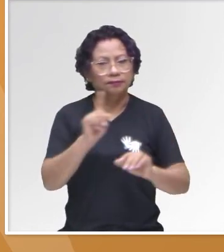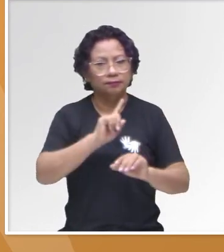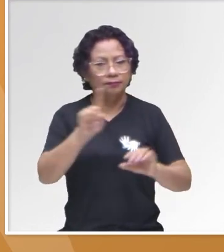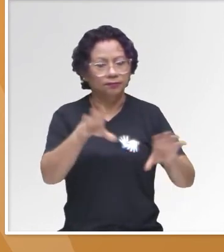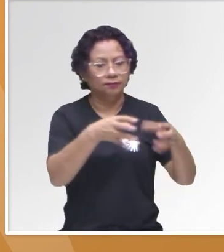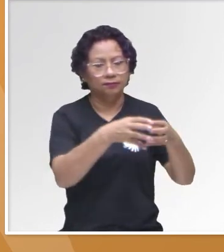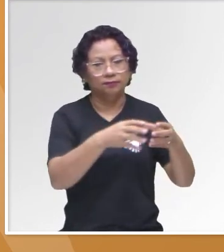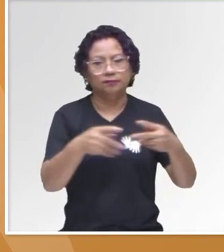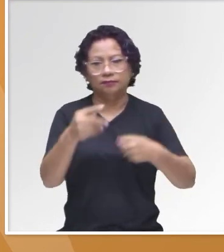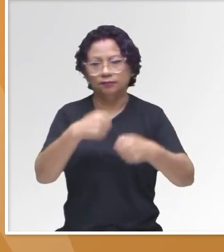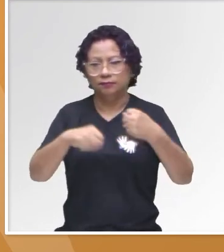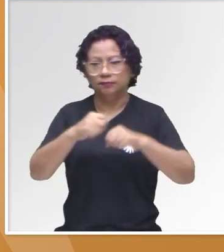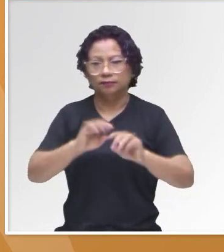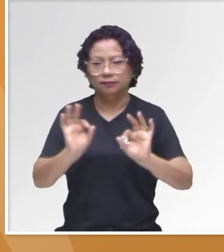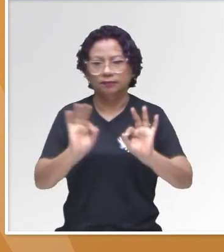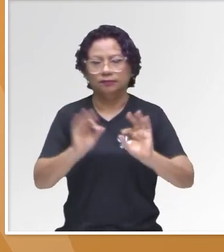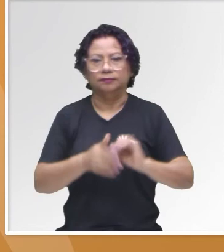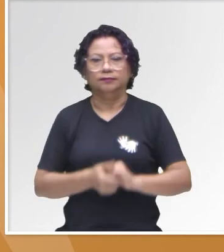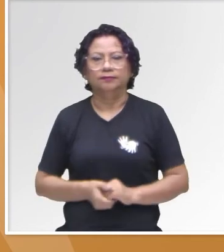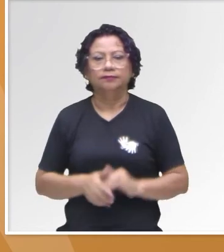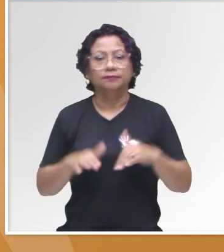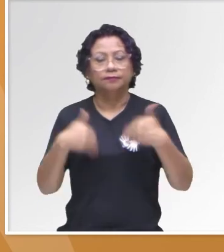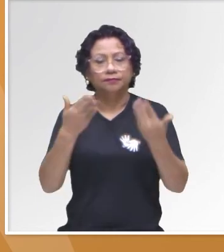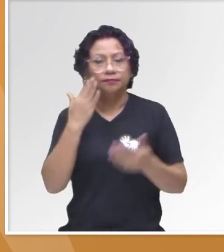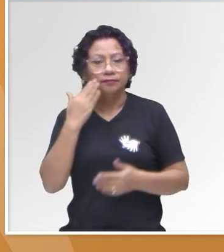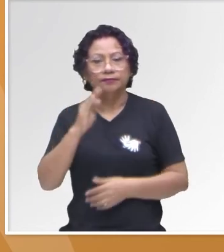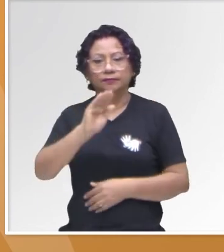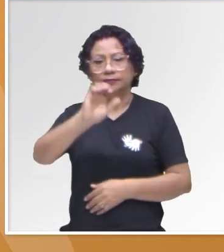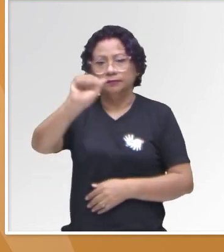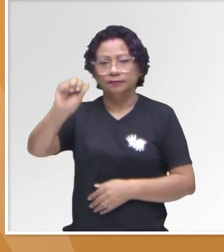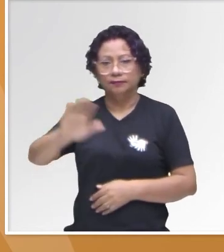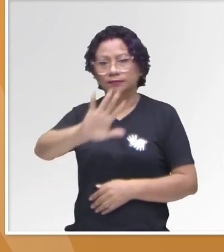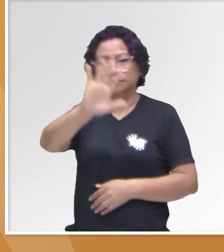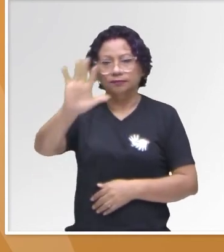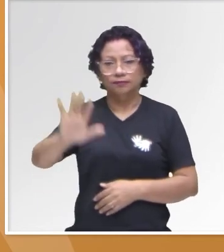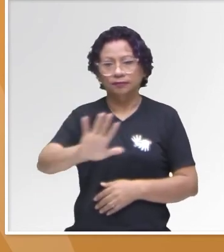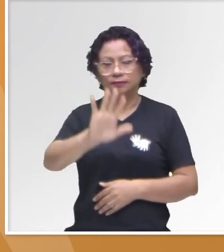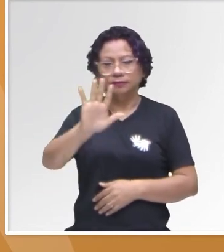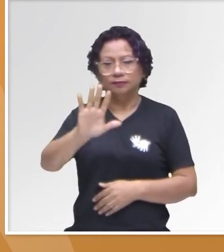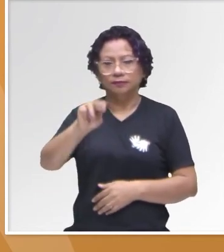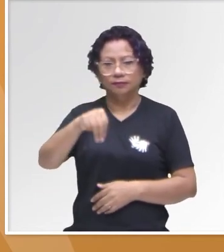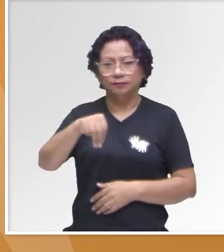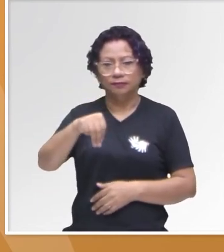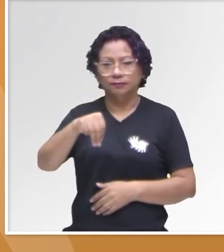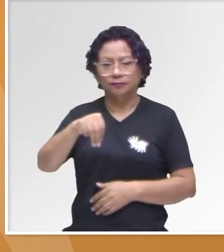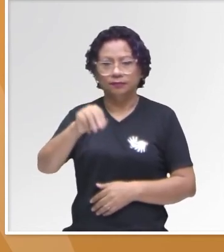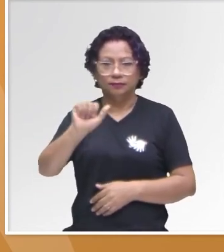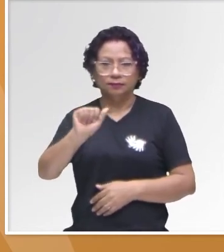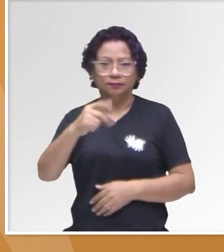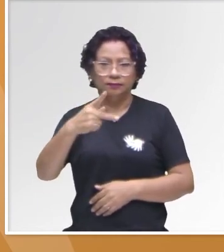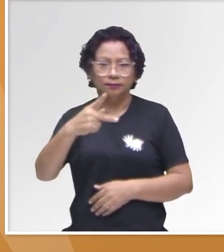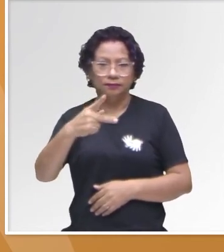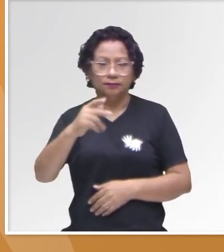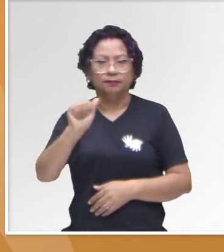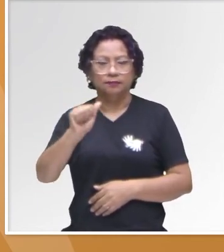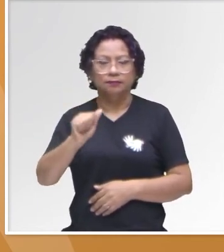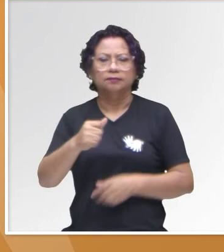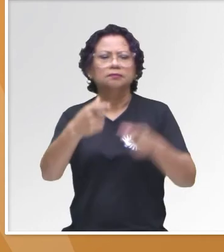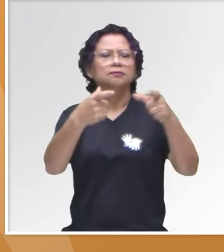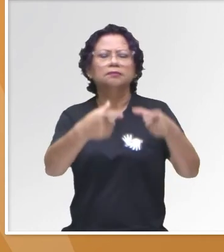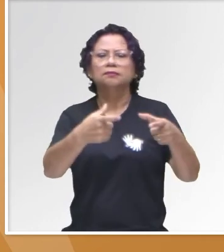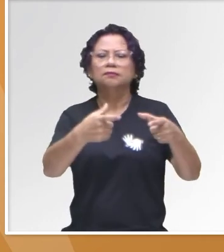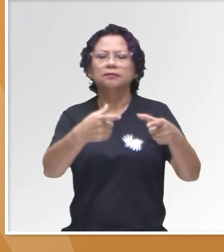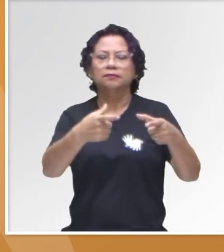econômico. Aí eu destaquei no mapa para vocês, apenas para a gente localizar, né, se situar aí onde que eles se